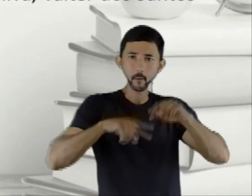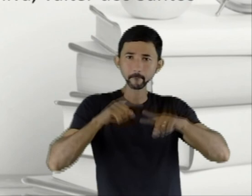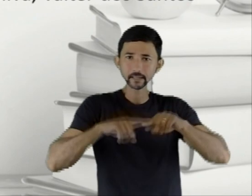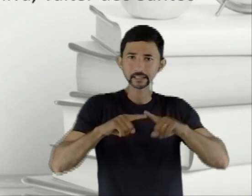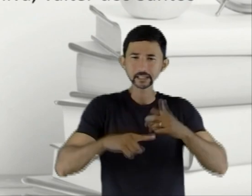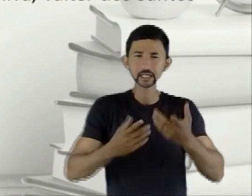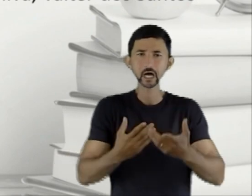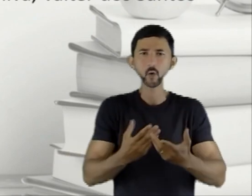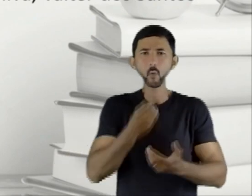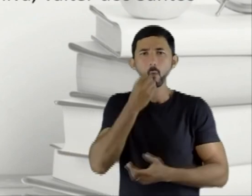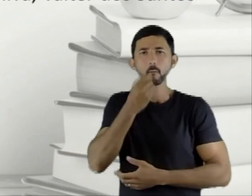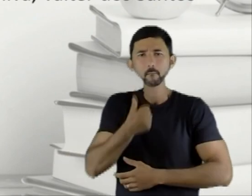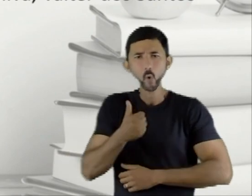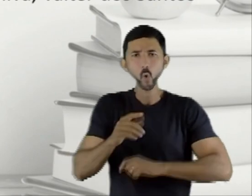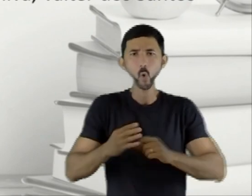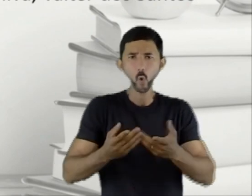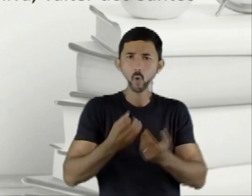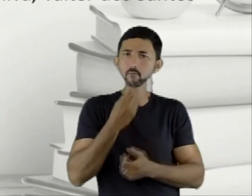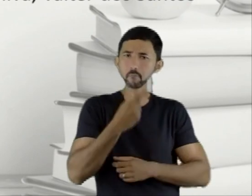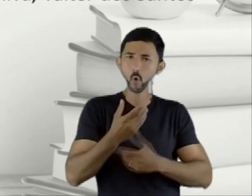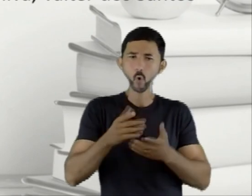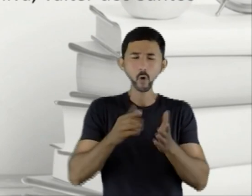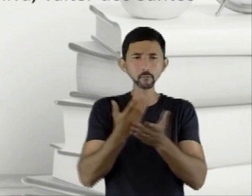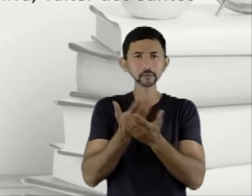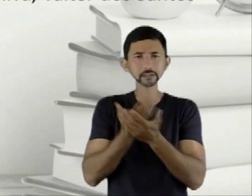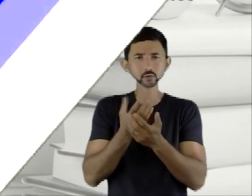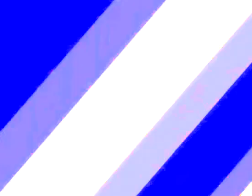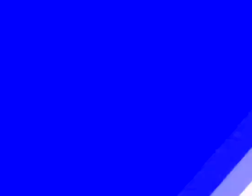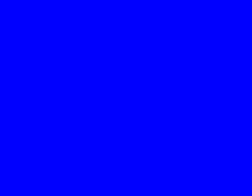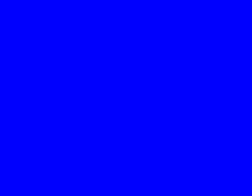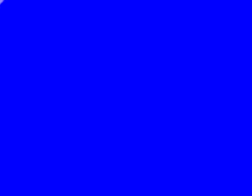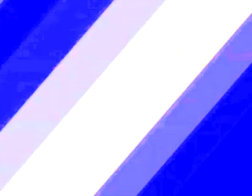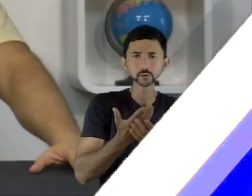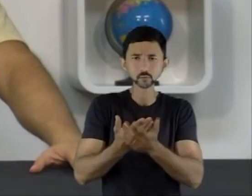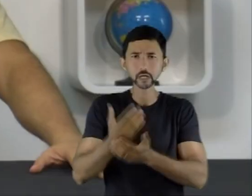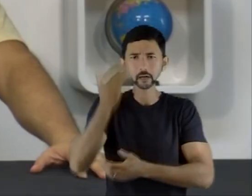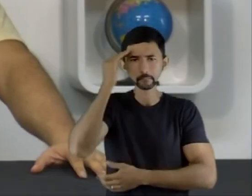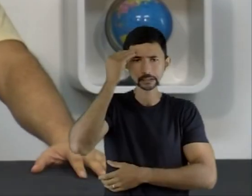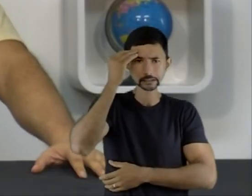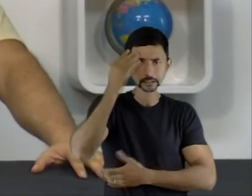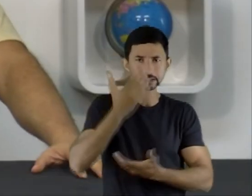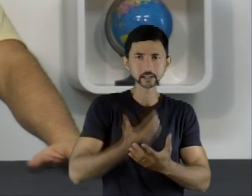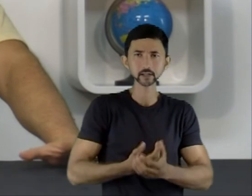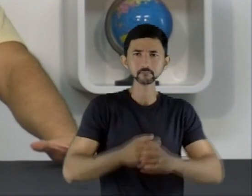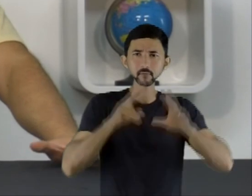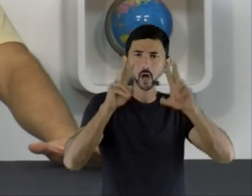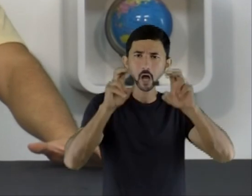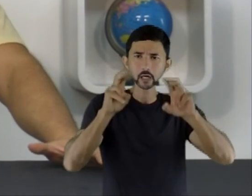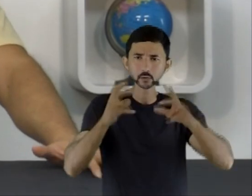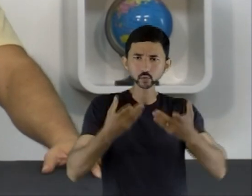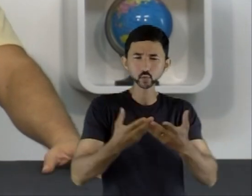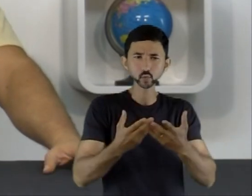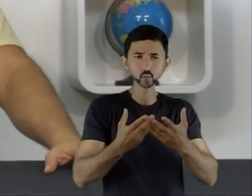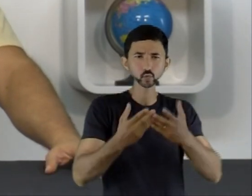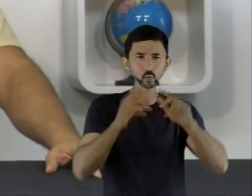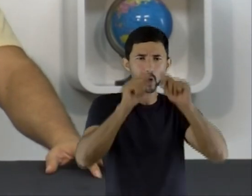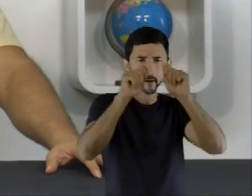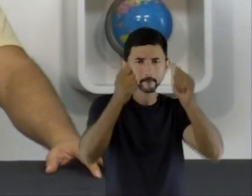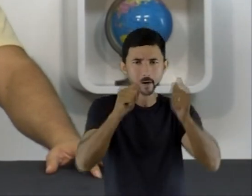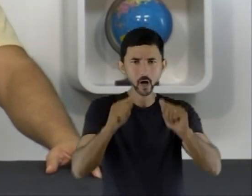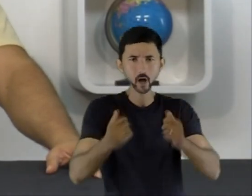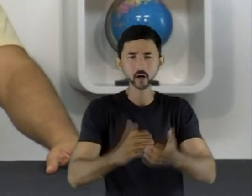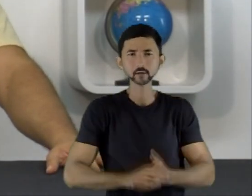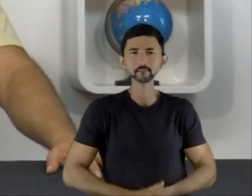muito rico para contribuir com essa questão dos conteúdos, das figuras,